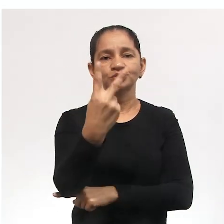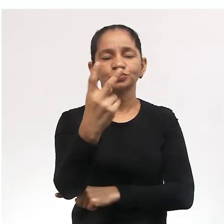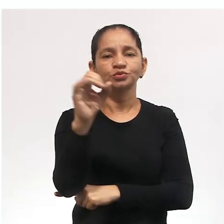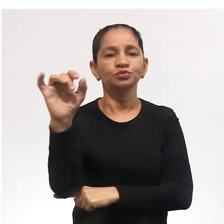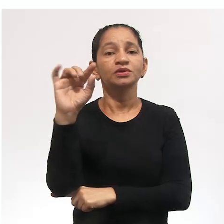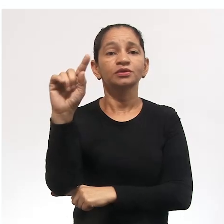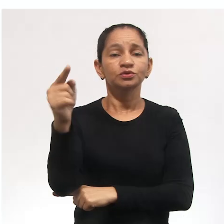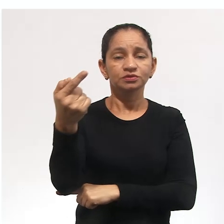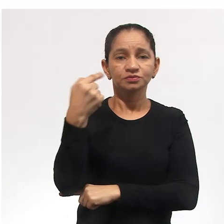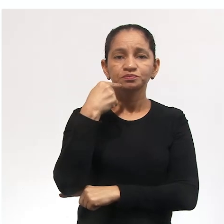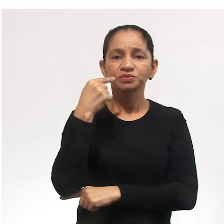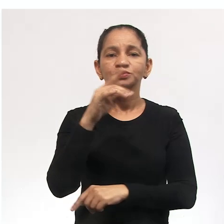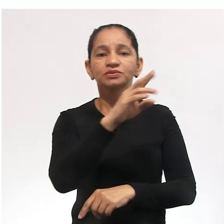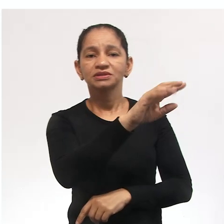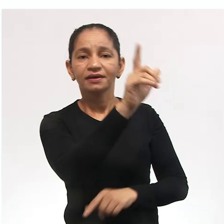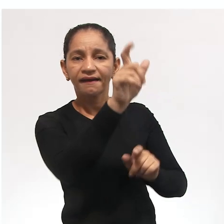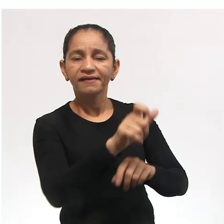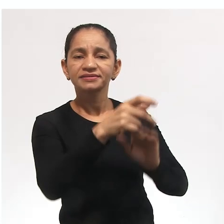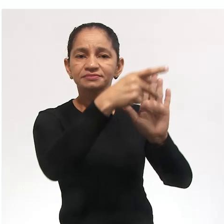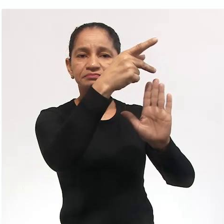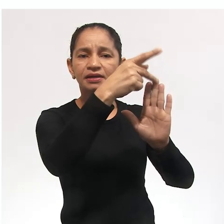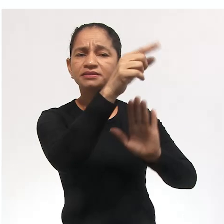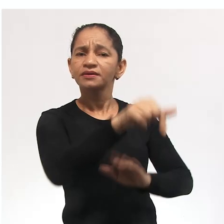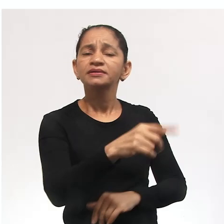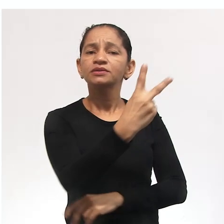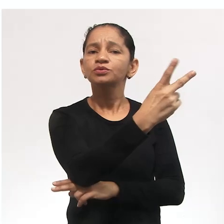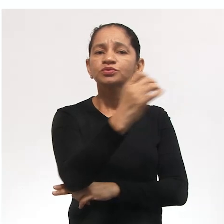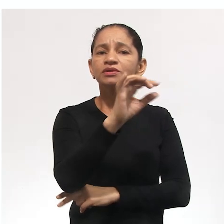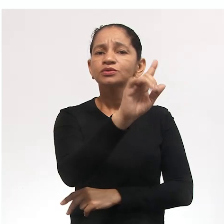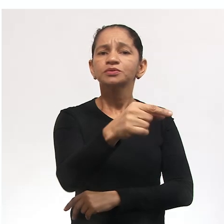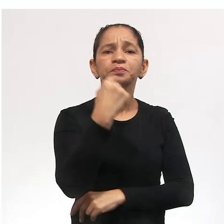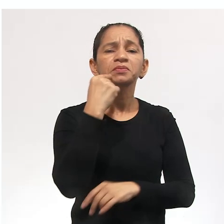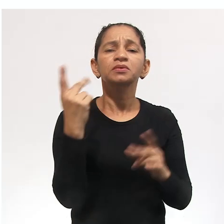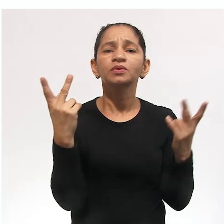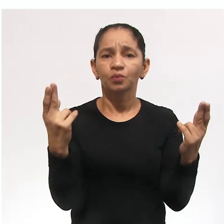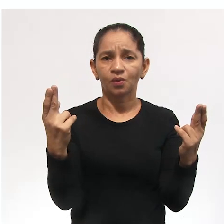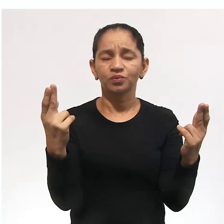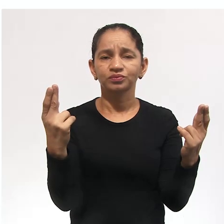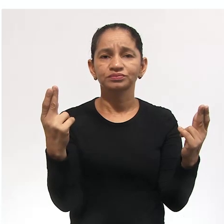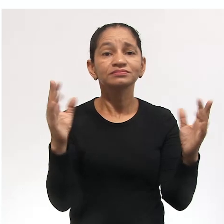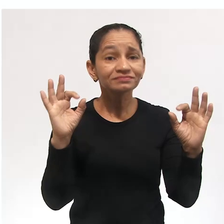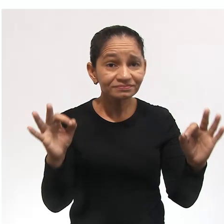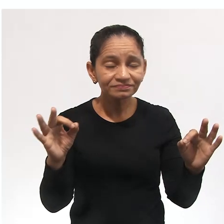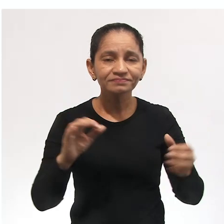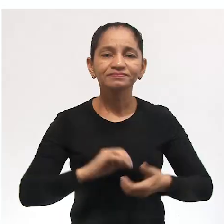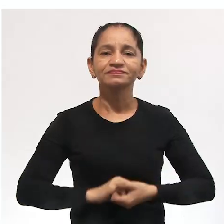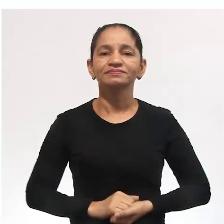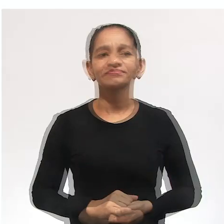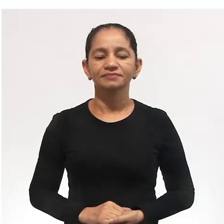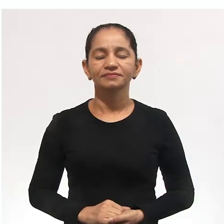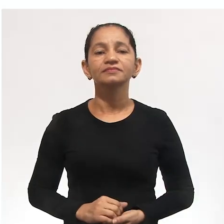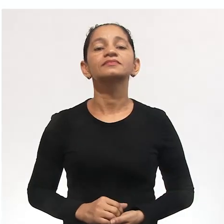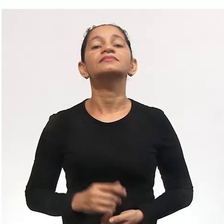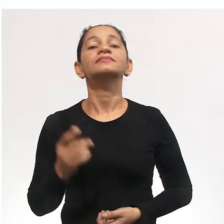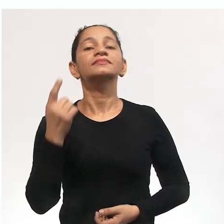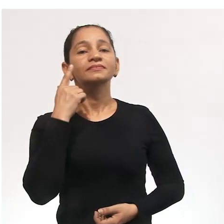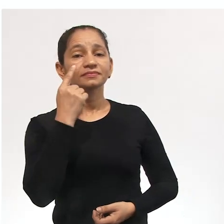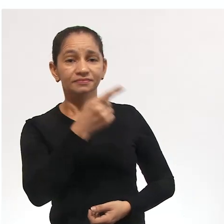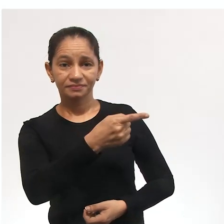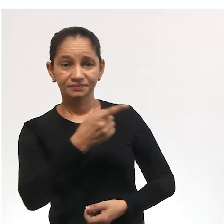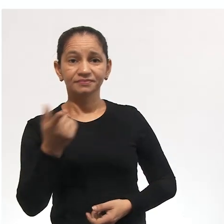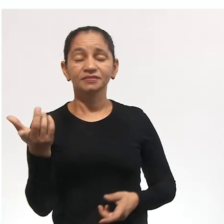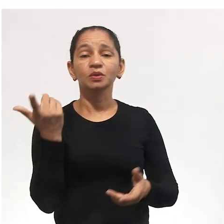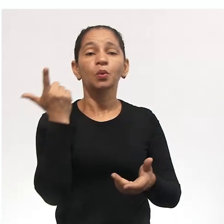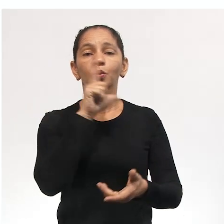passivo, 200 mil. Vamos agora para o terceiro fato contábil, aquisição de estoques a prazo. Bom,